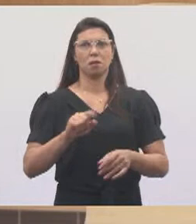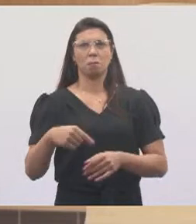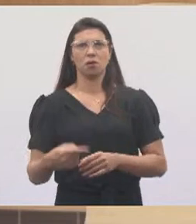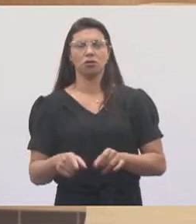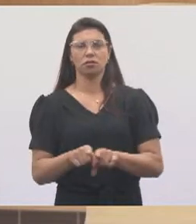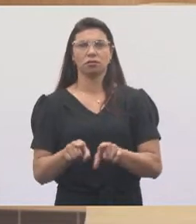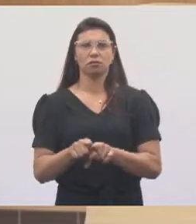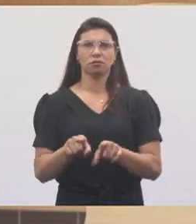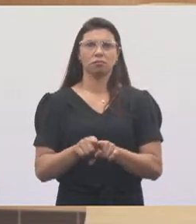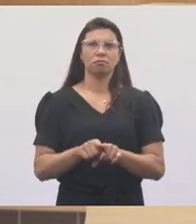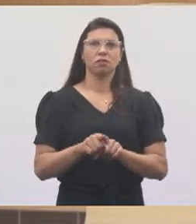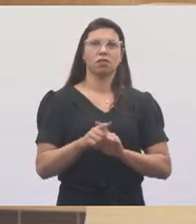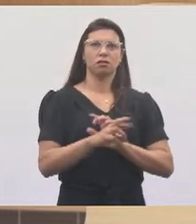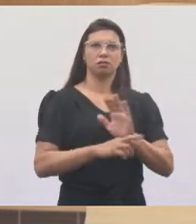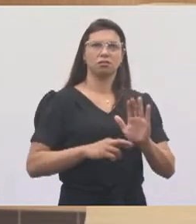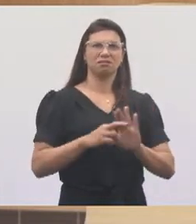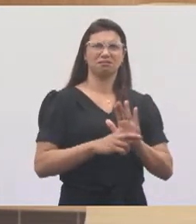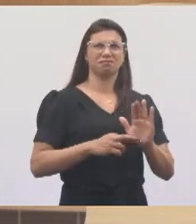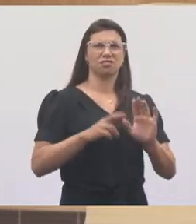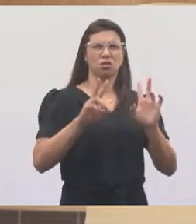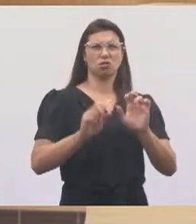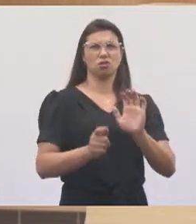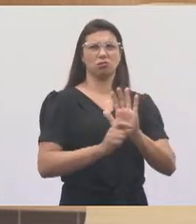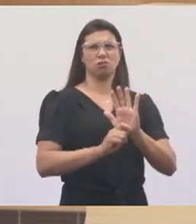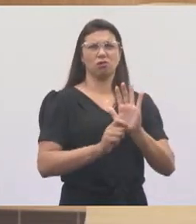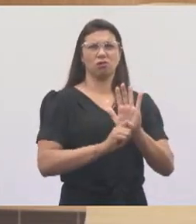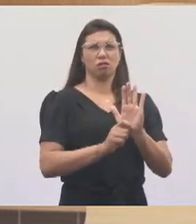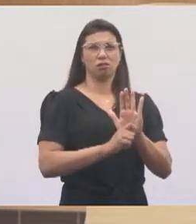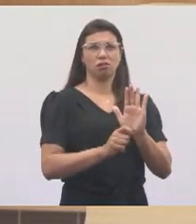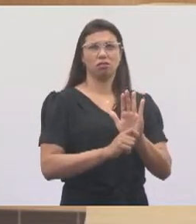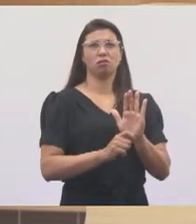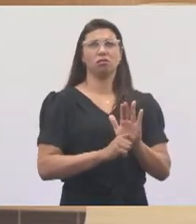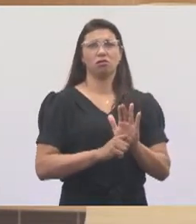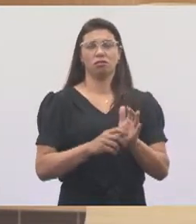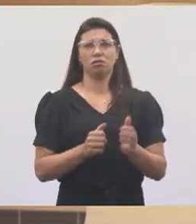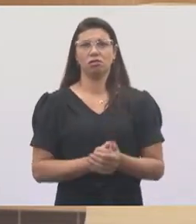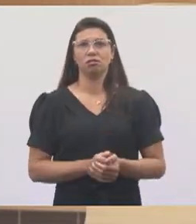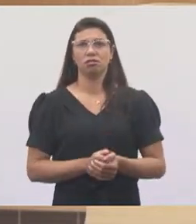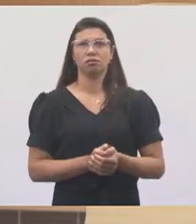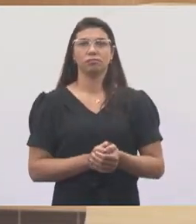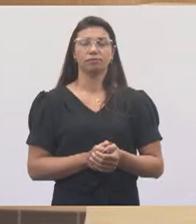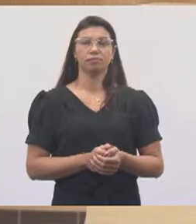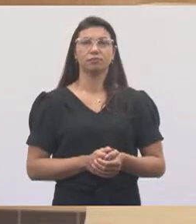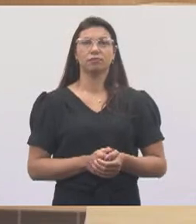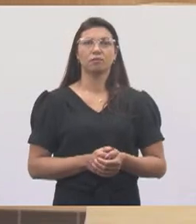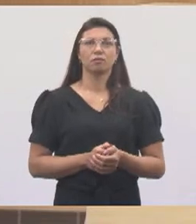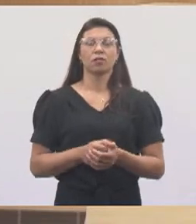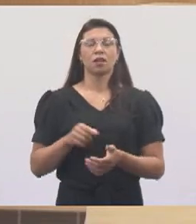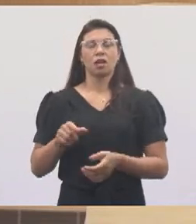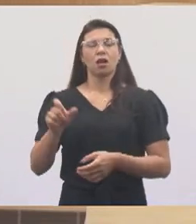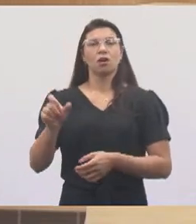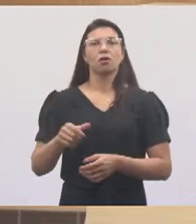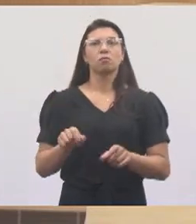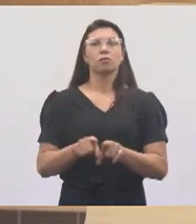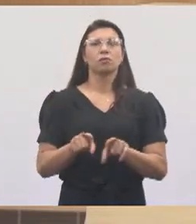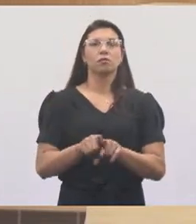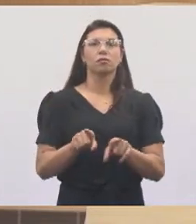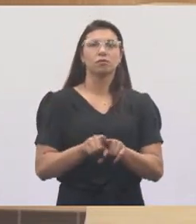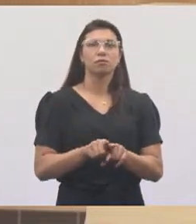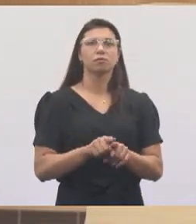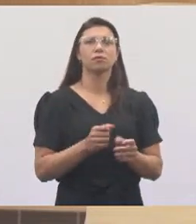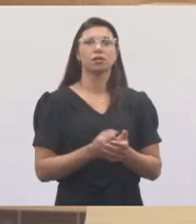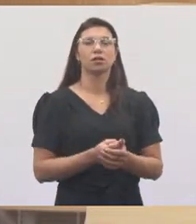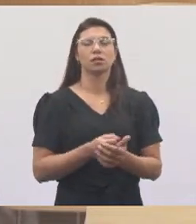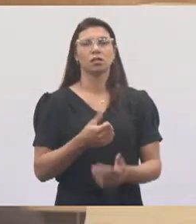de Investigações sobre Entorpecentes, permanecendo até a presente data como delegado titular. Dr. Tales chegou a esta